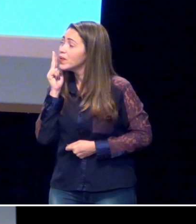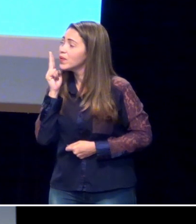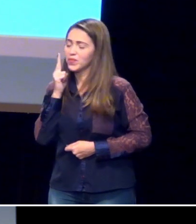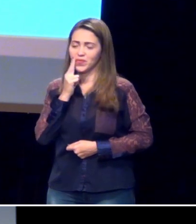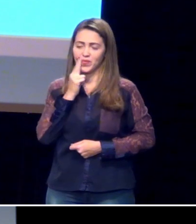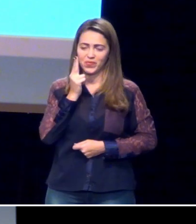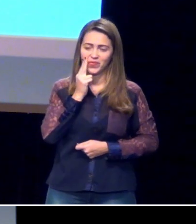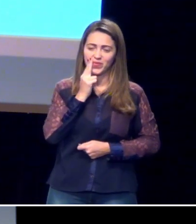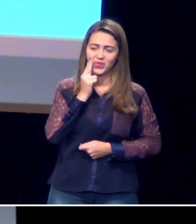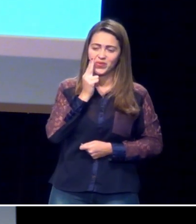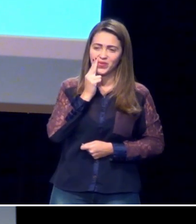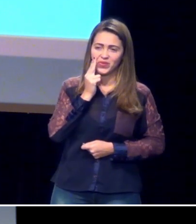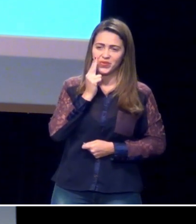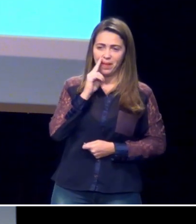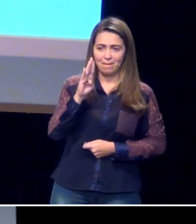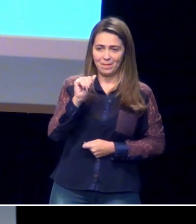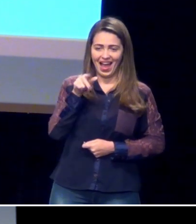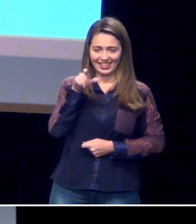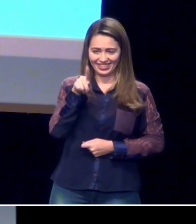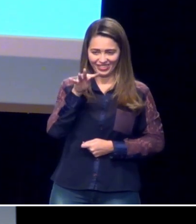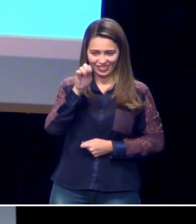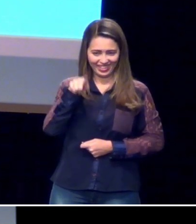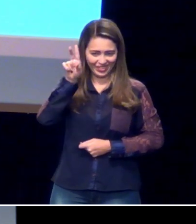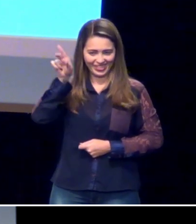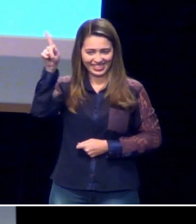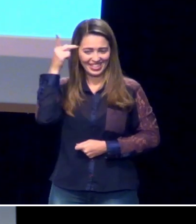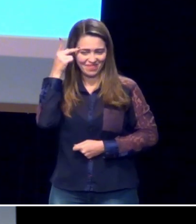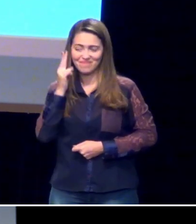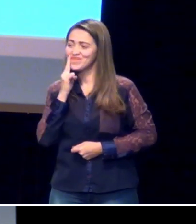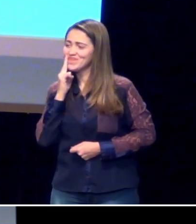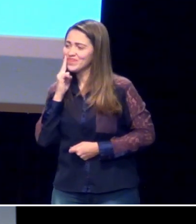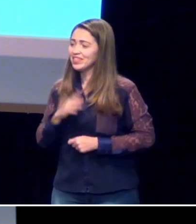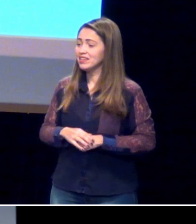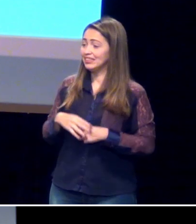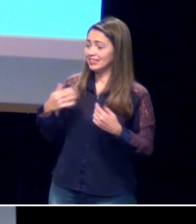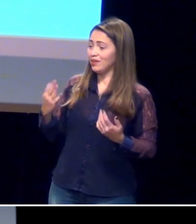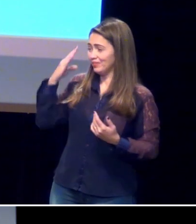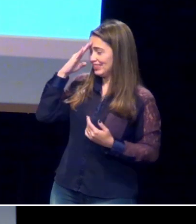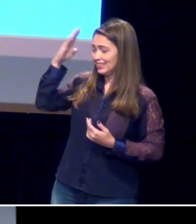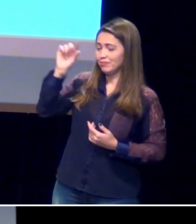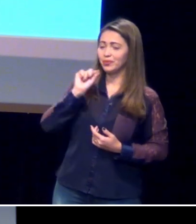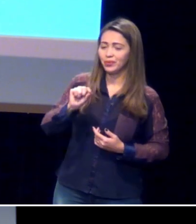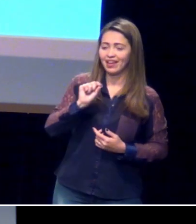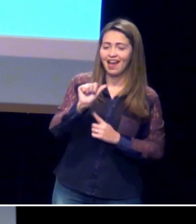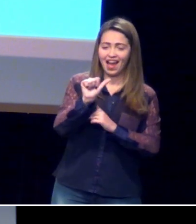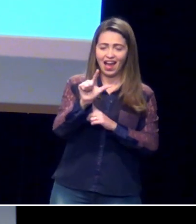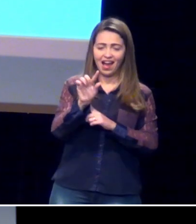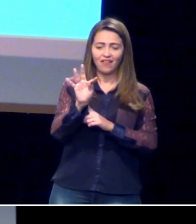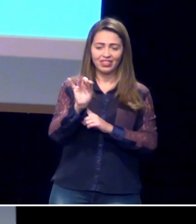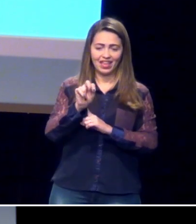O princípio de alteridade é um dos